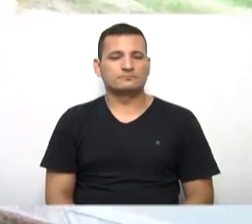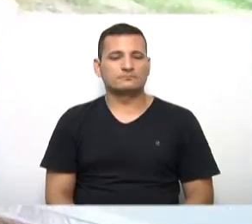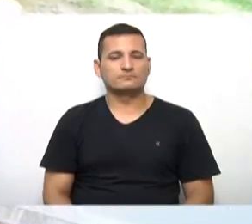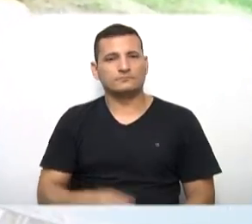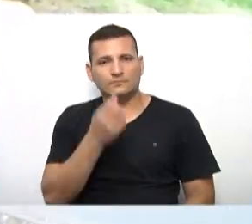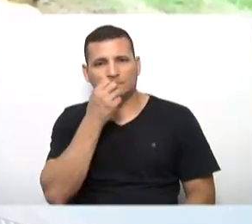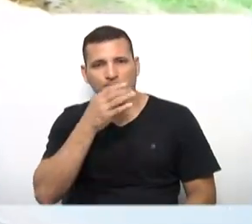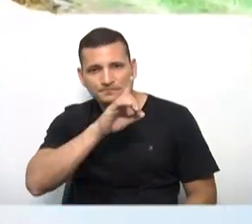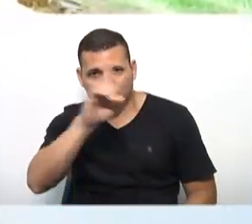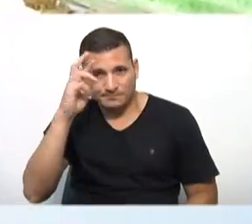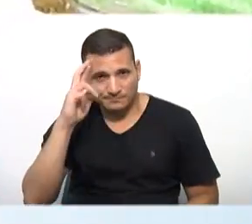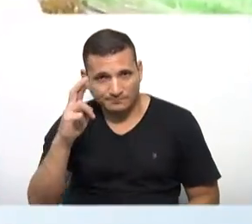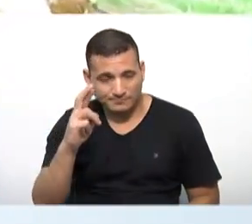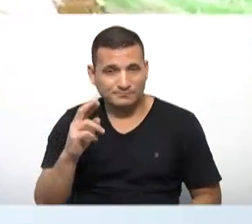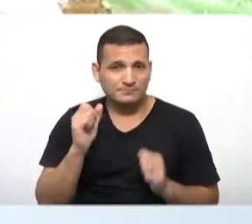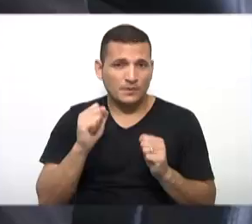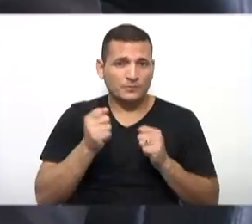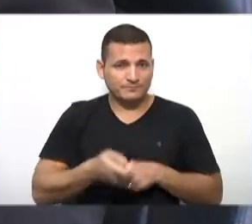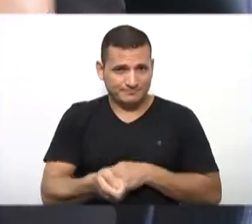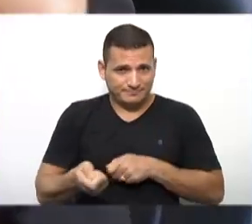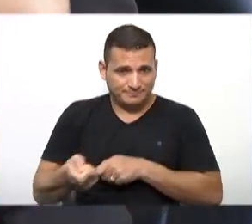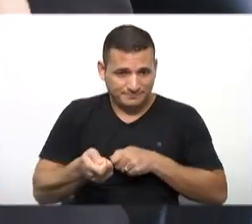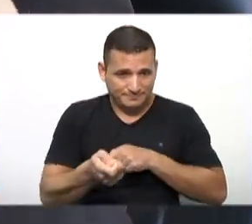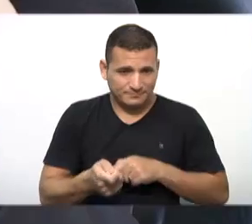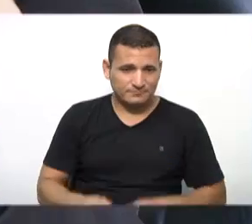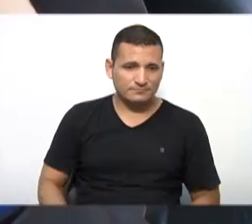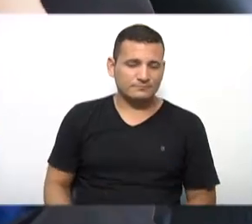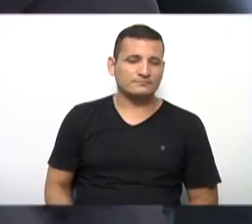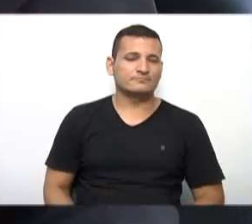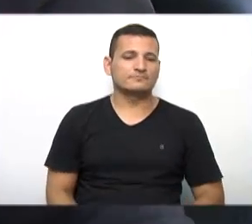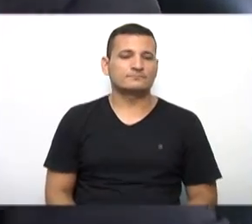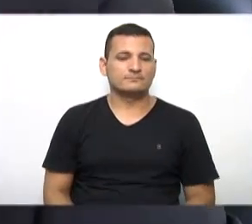Bom dia, chefe. Posso limpar a sala?